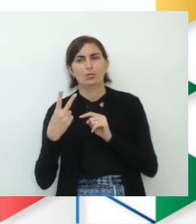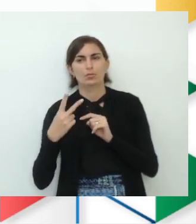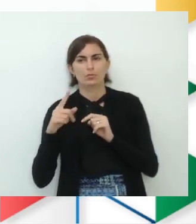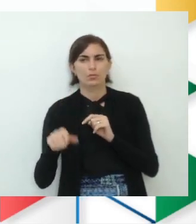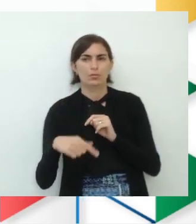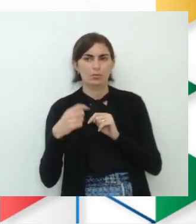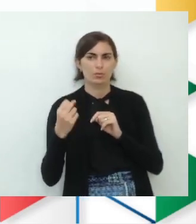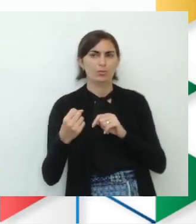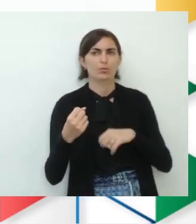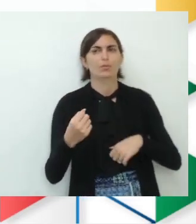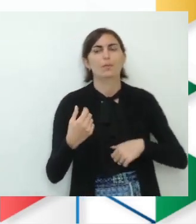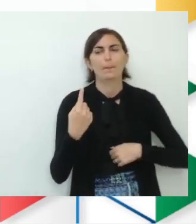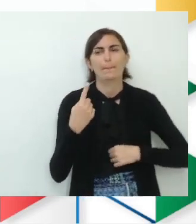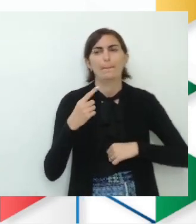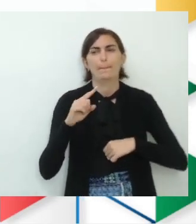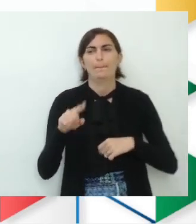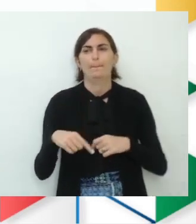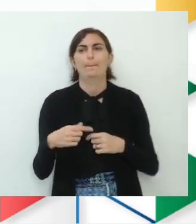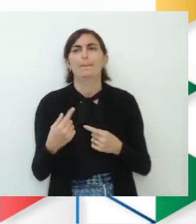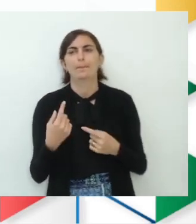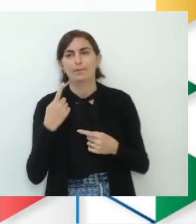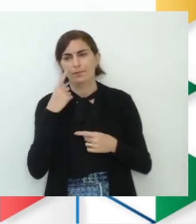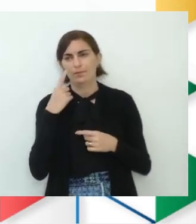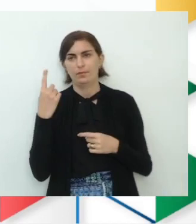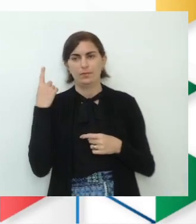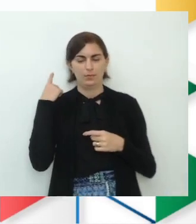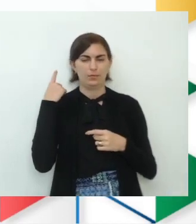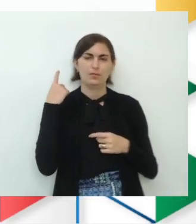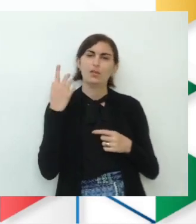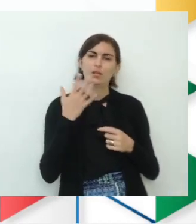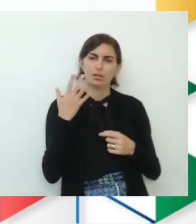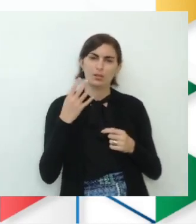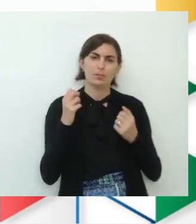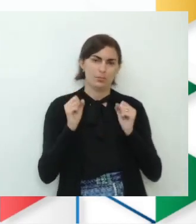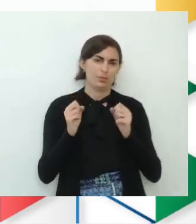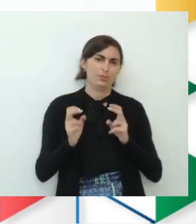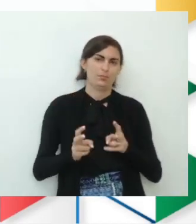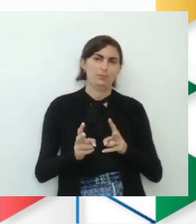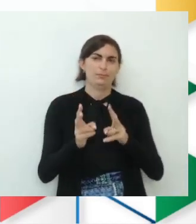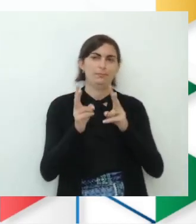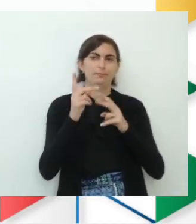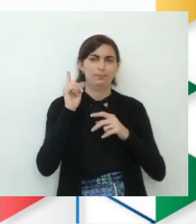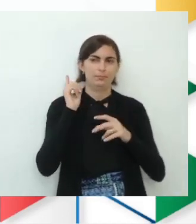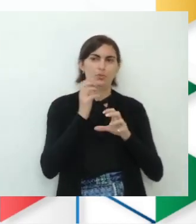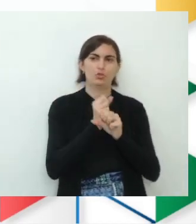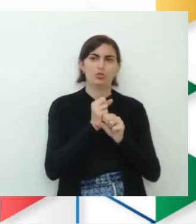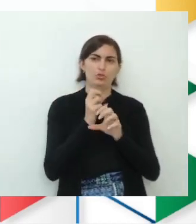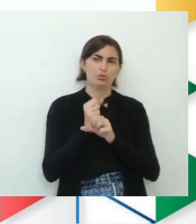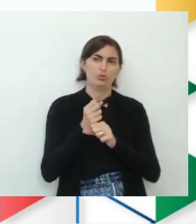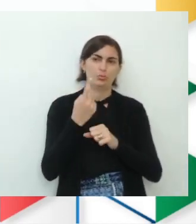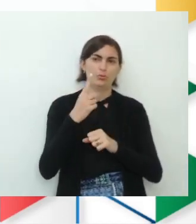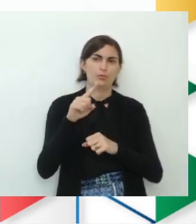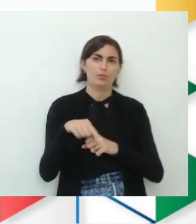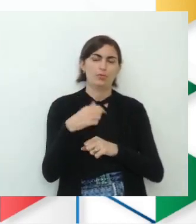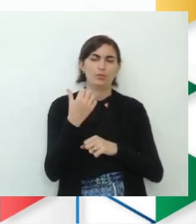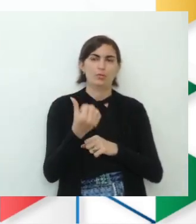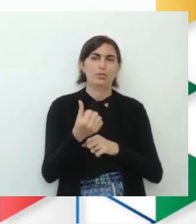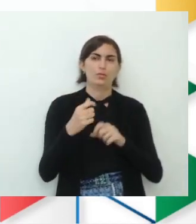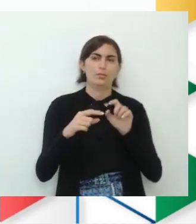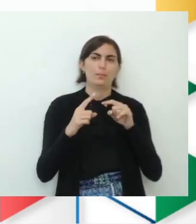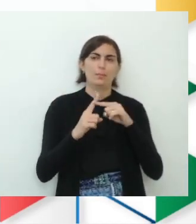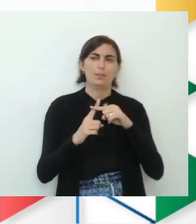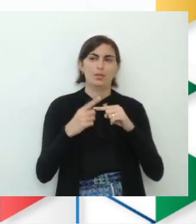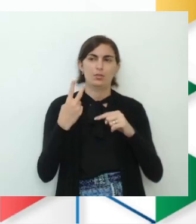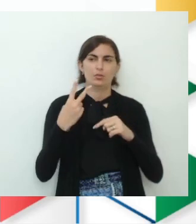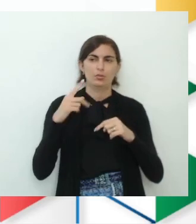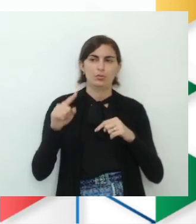menos 0,7. Agora, do jeito que está aí, e se você quiser, pode seguir a ordem, somar 1,6 mais 2,8